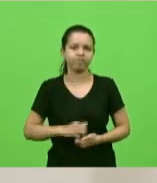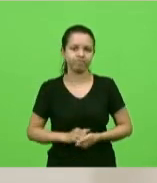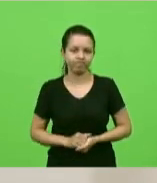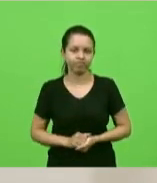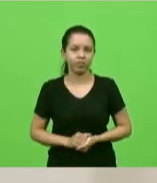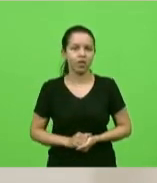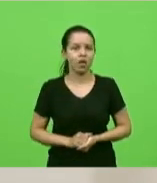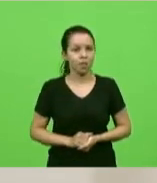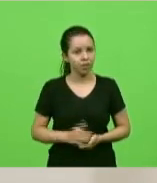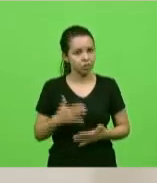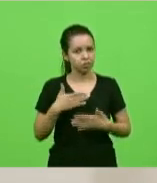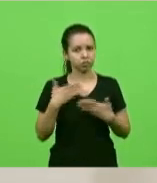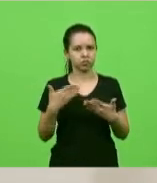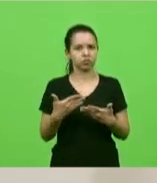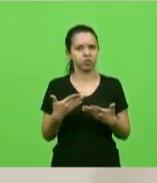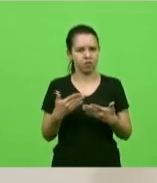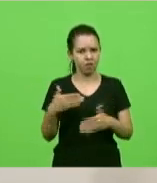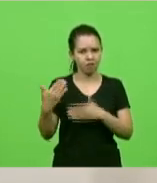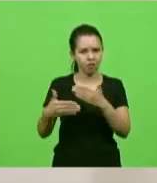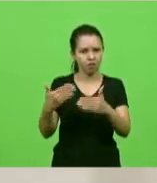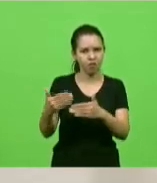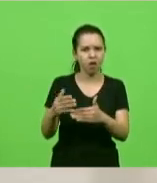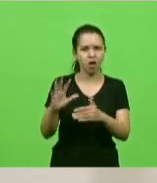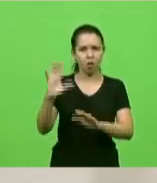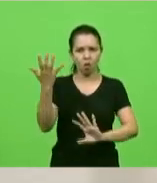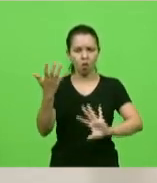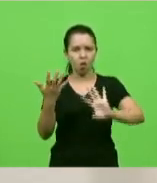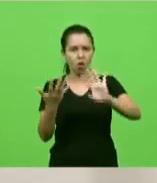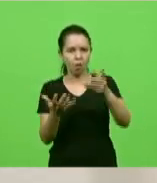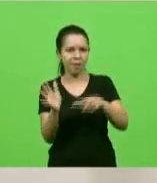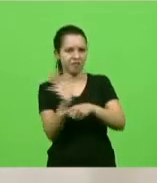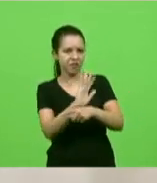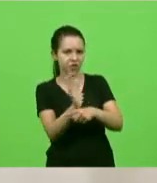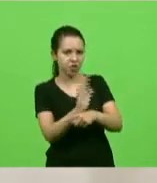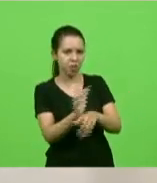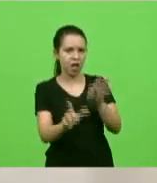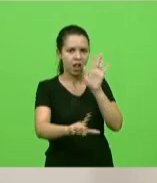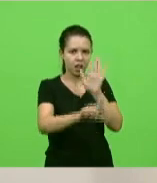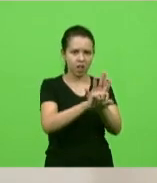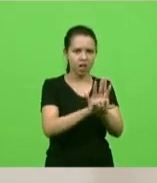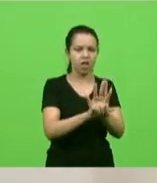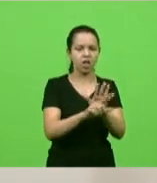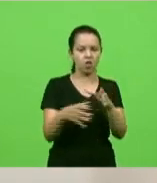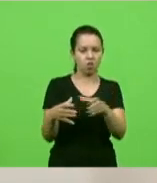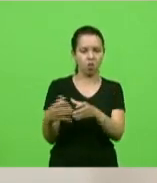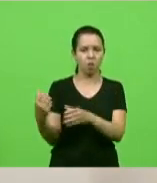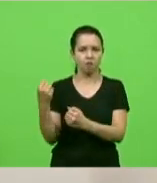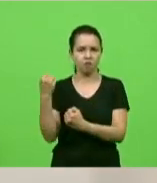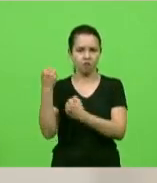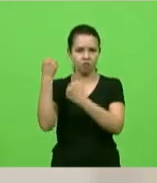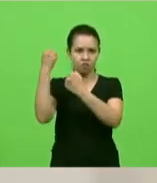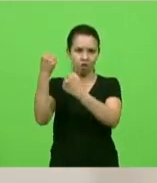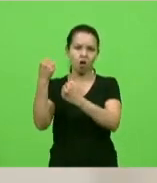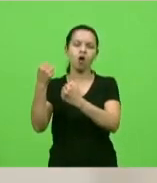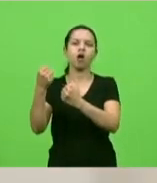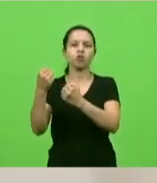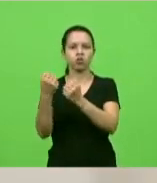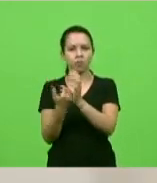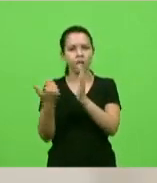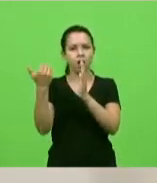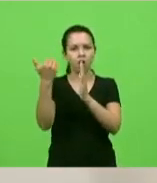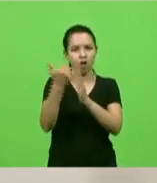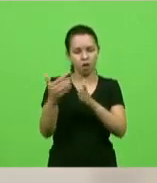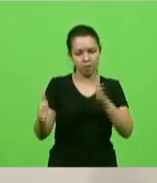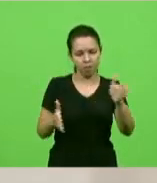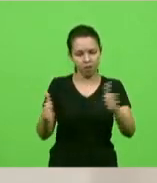que as tramas que frequentemente vemos em filmes, onde a lei do mais forte prevalece em tempos de desastres,